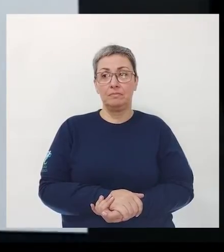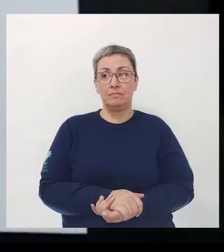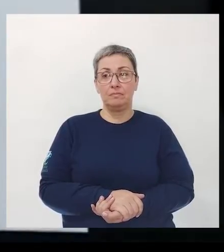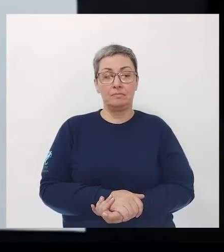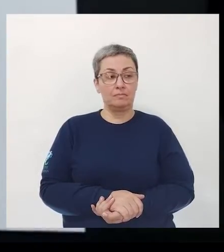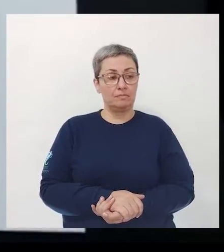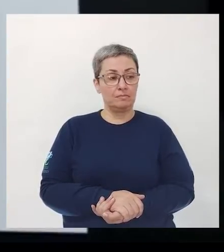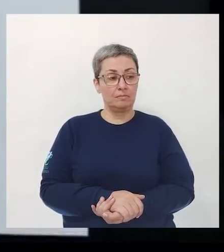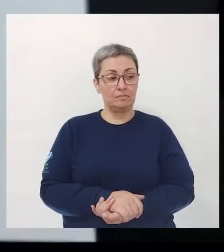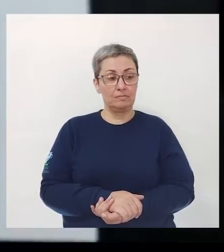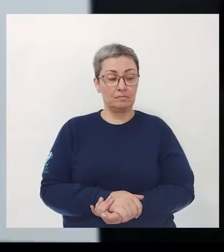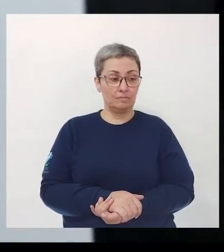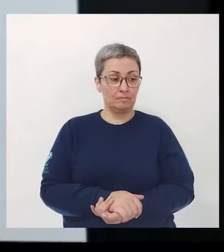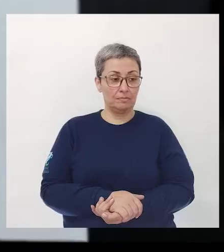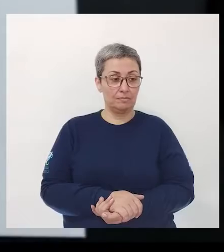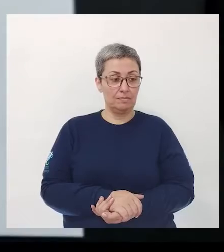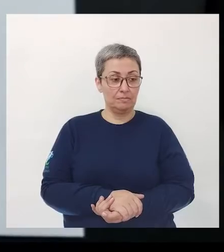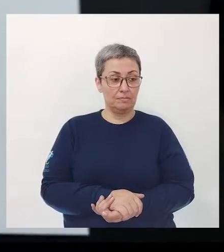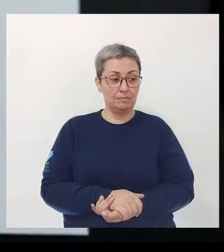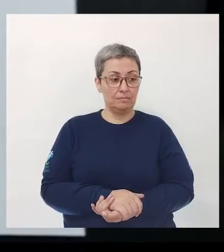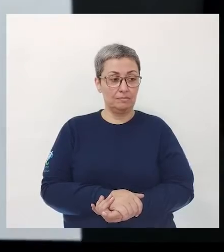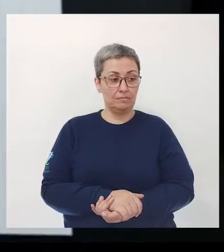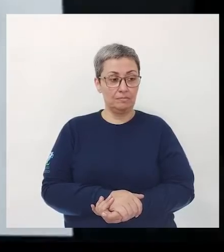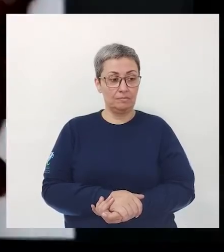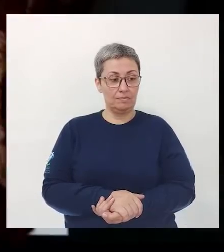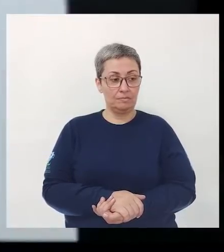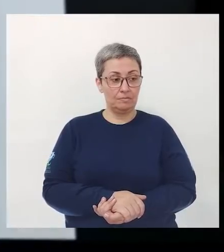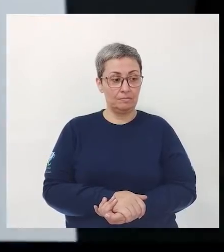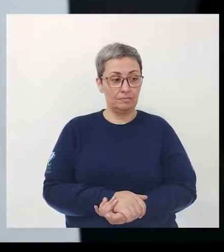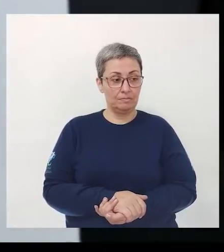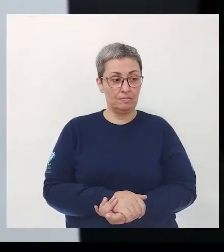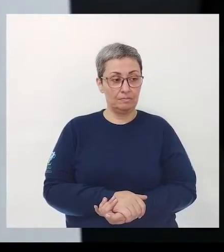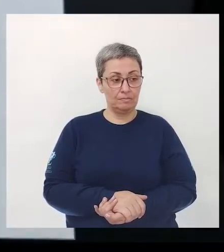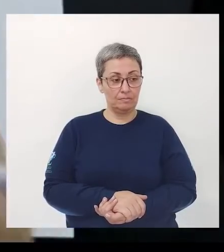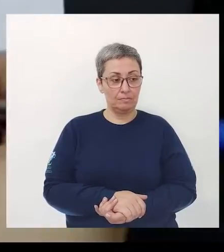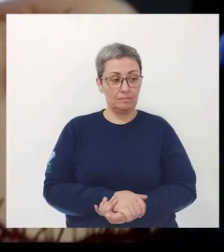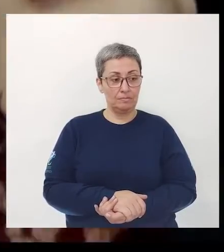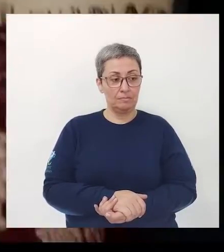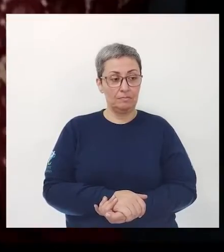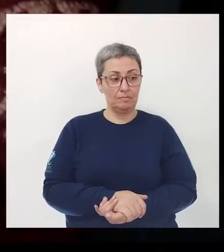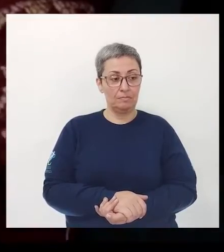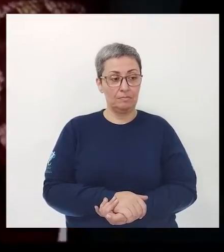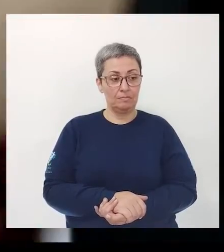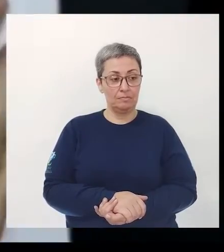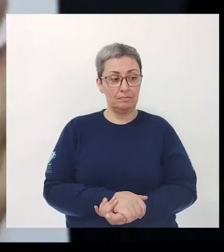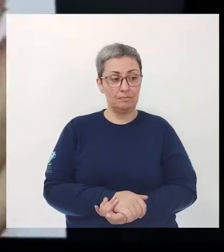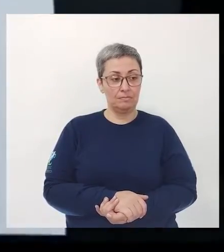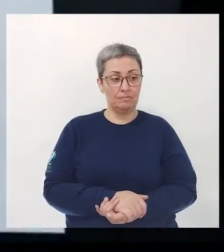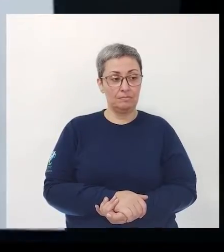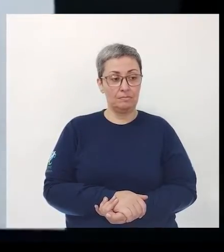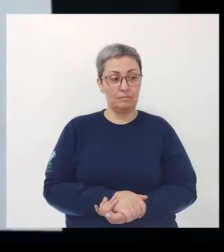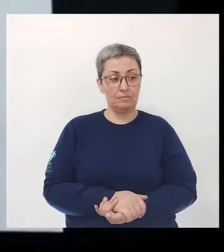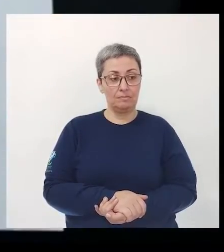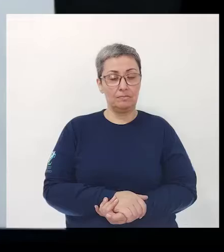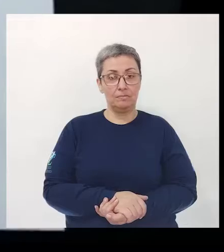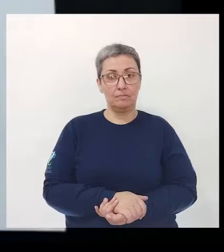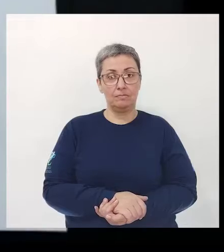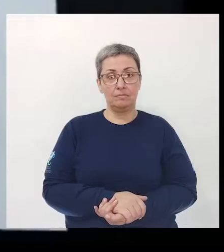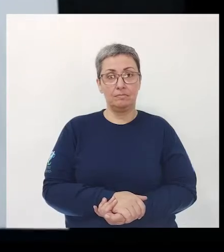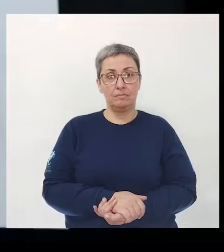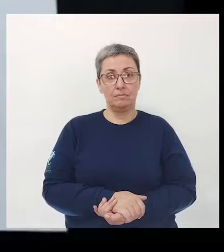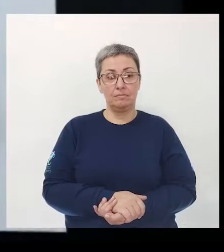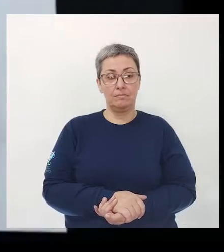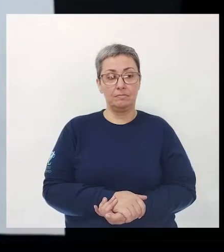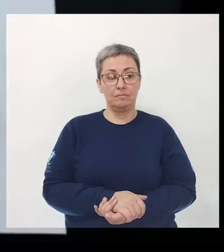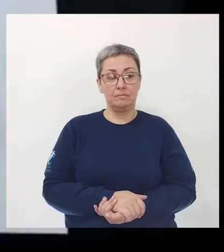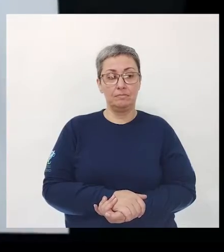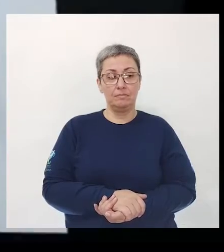é